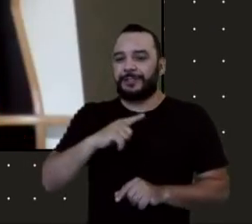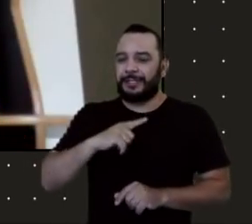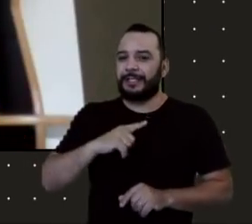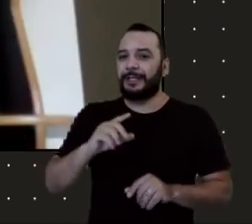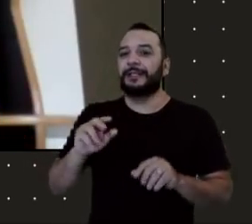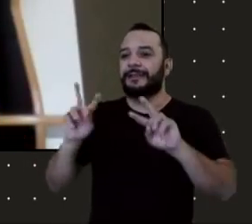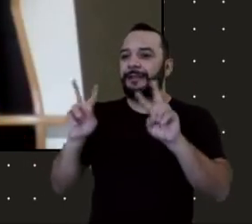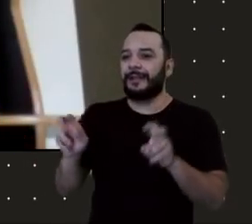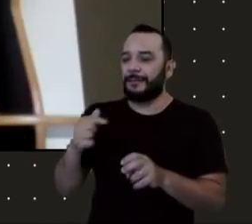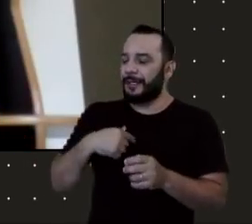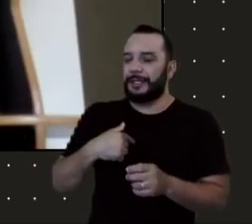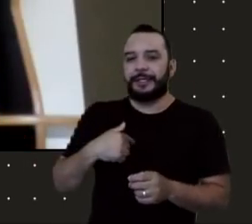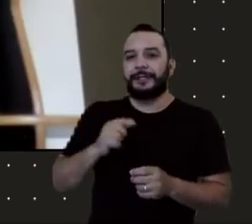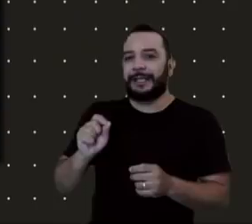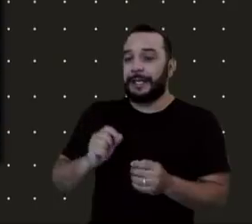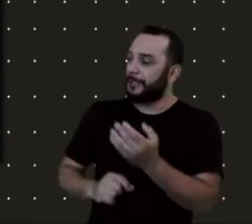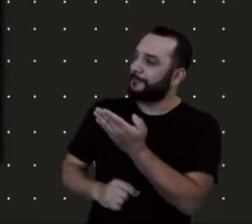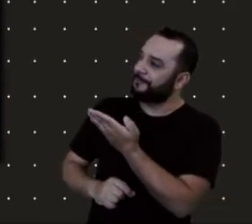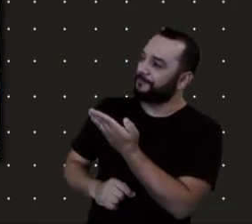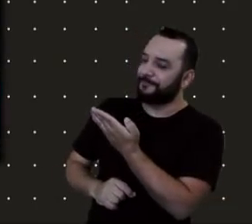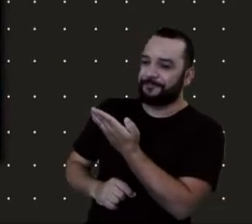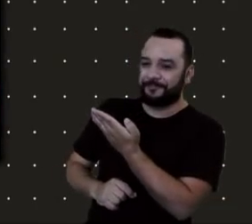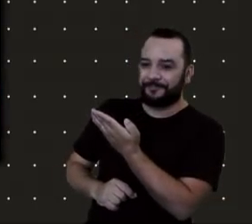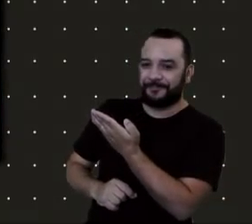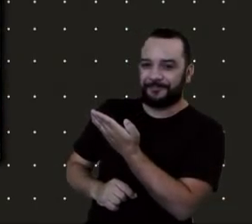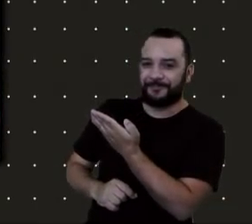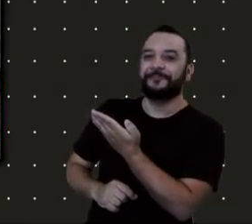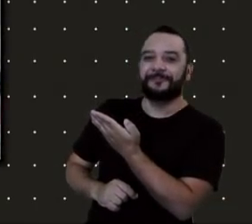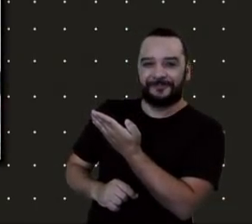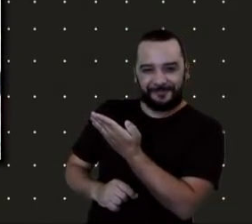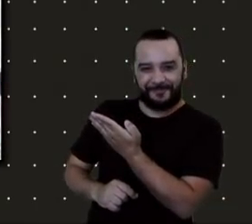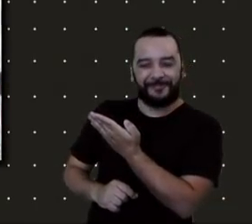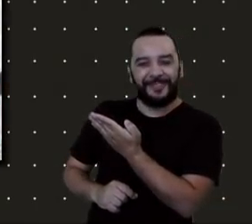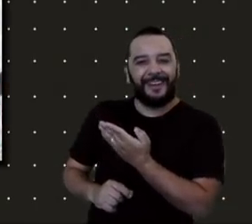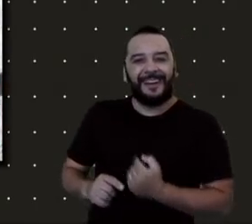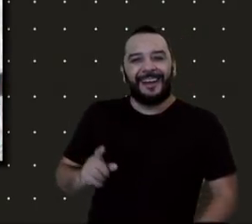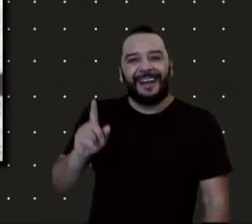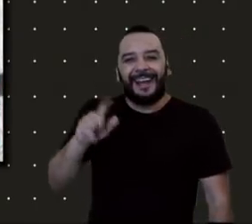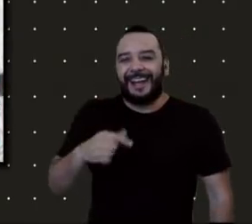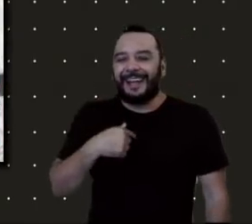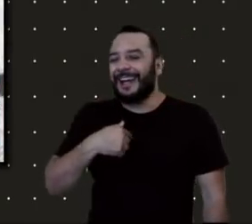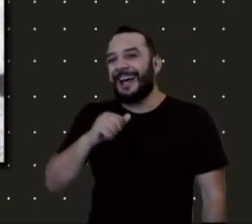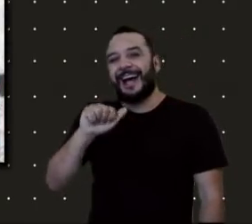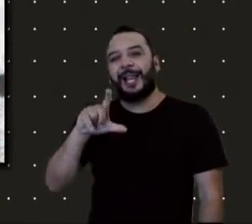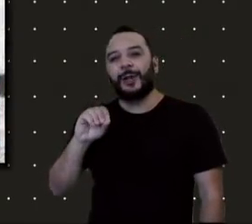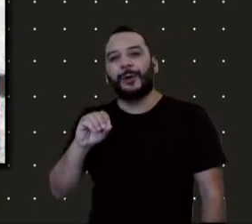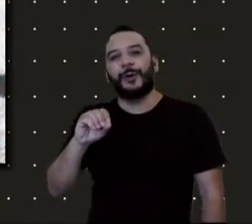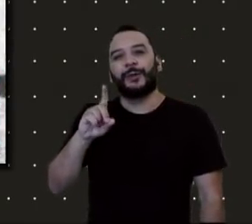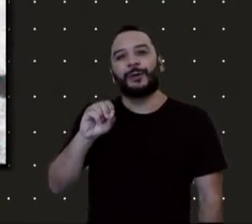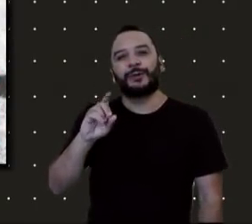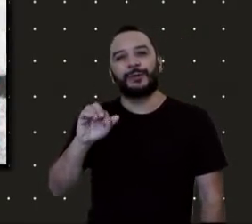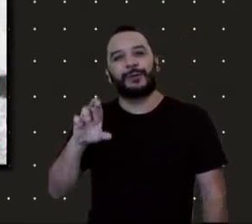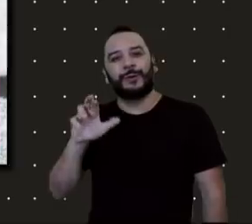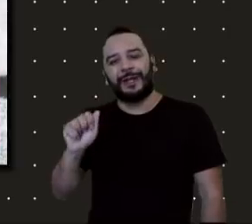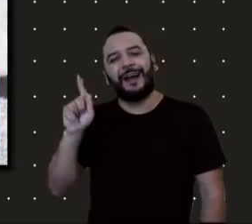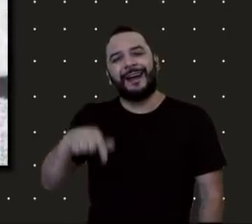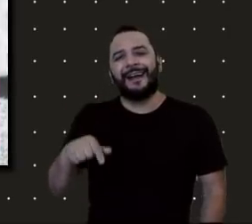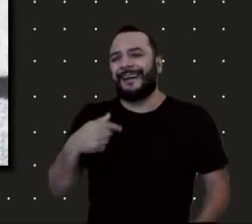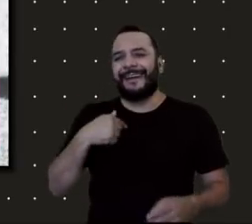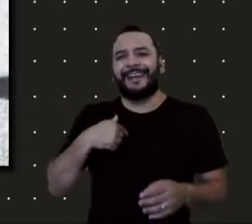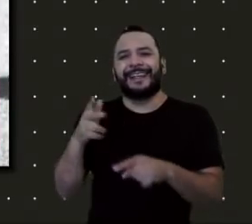Dona Jandira em Busca da Felicidade, que era assim, tipo Alô Doçura, I Love Lucy, não é?